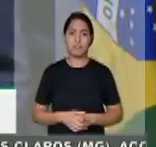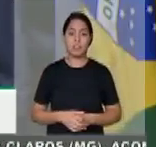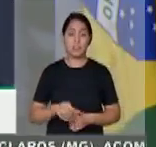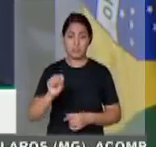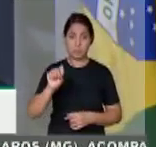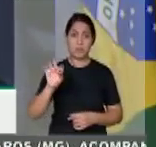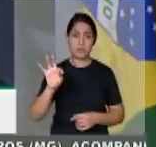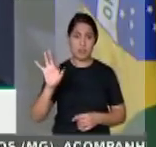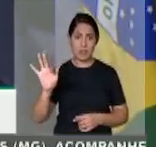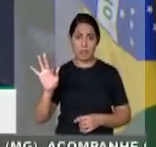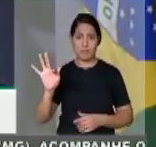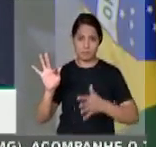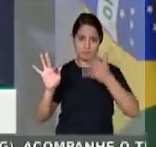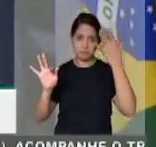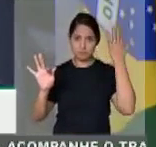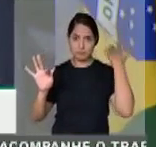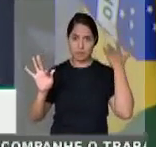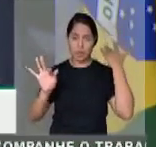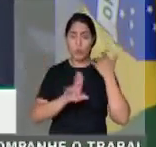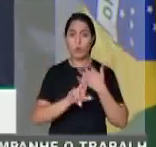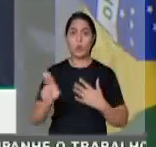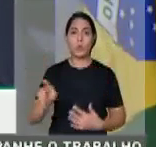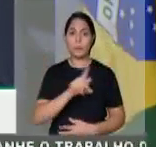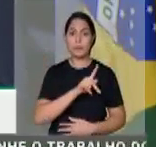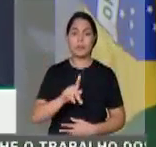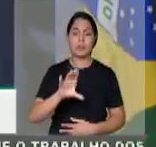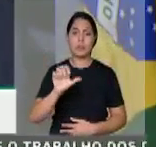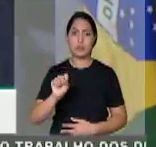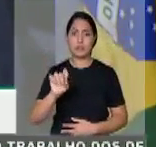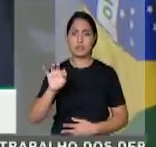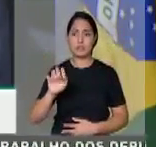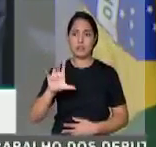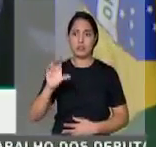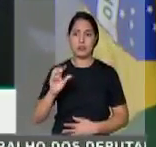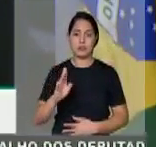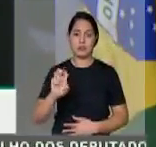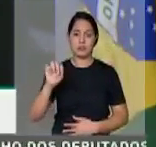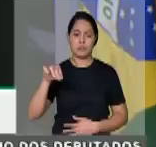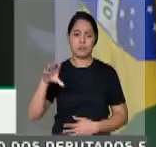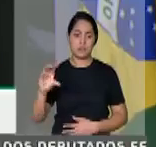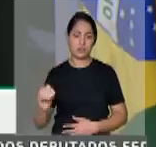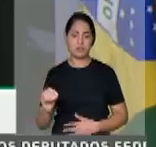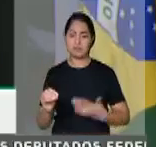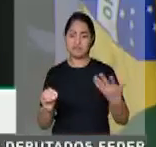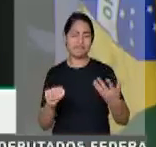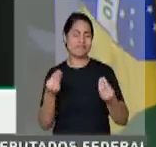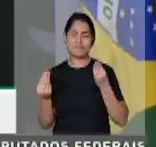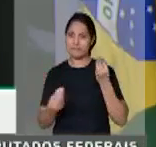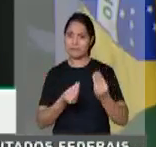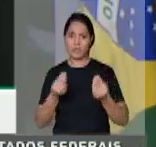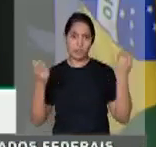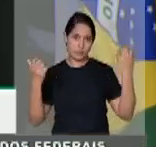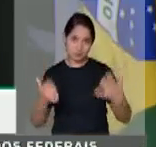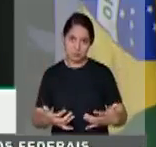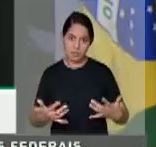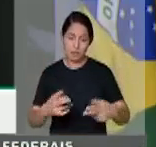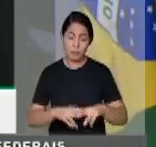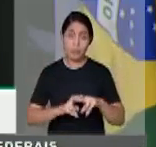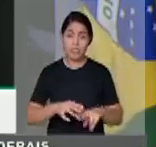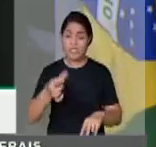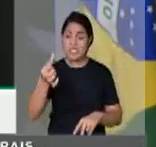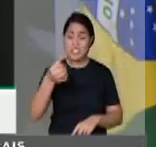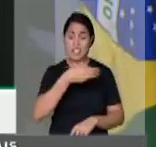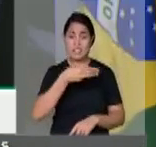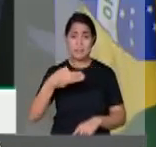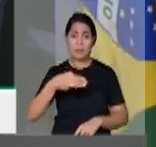Supremo Tribunal Federal, o presidente Castelo Branco, o comentário geral que ele jamais cumprimentaria os 3 ministros